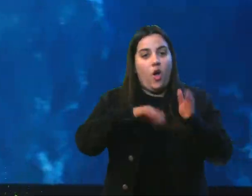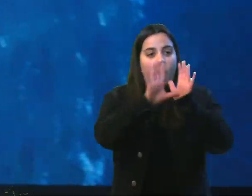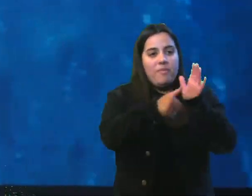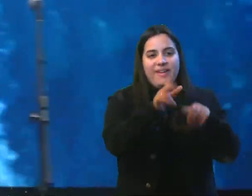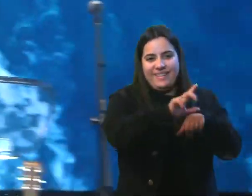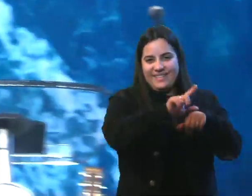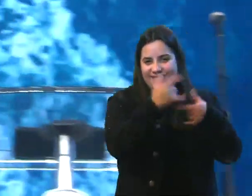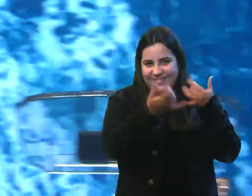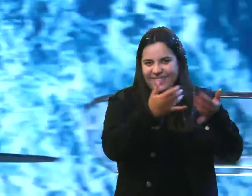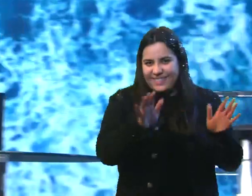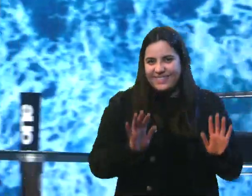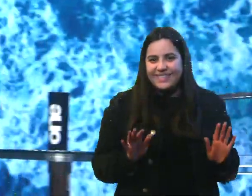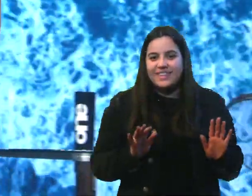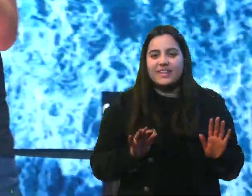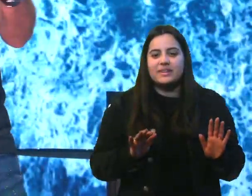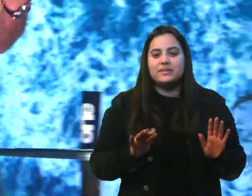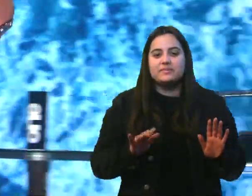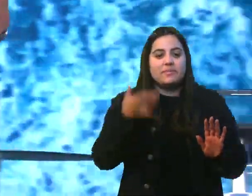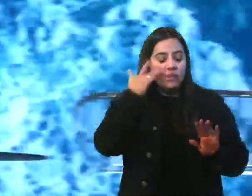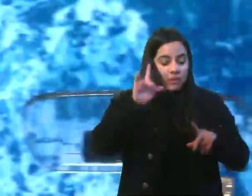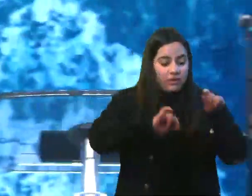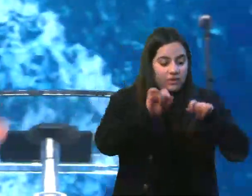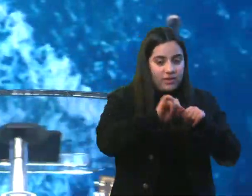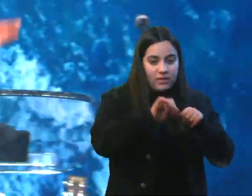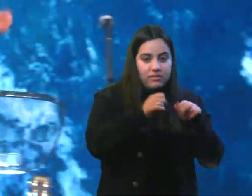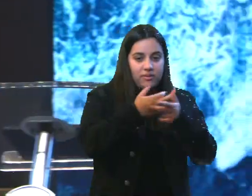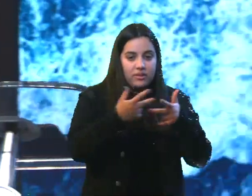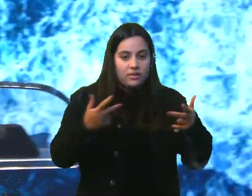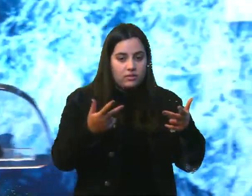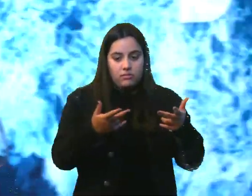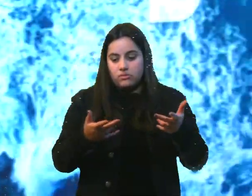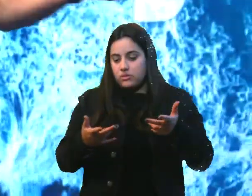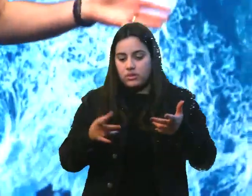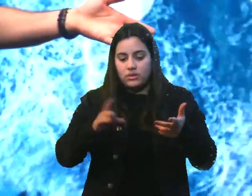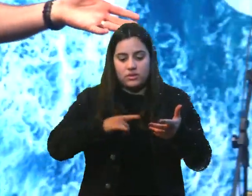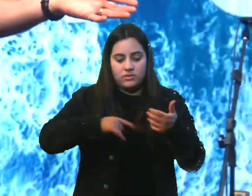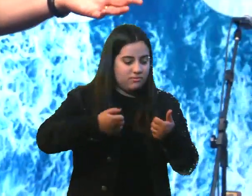loja. Não sabia o que fazer com as coisas na minha frente. Eu olhei, tinha um